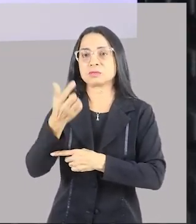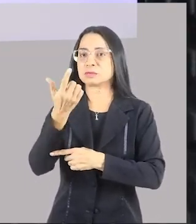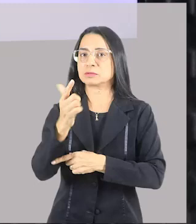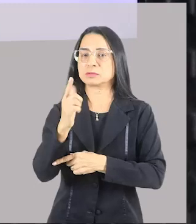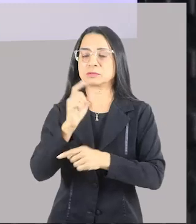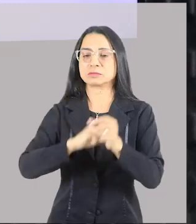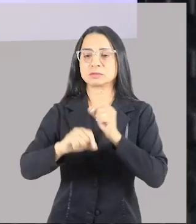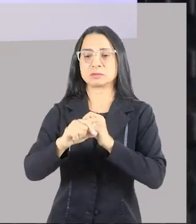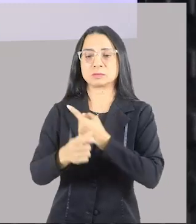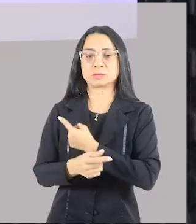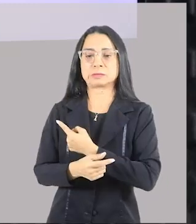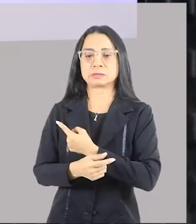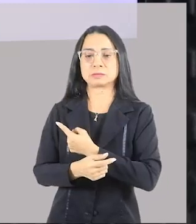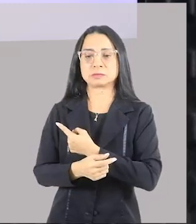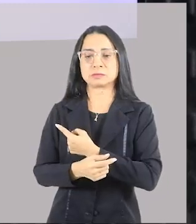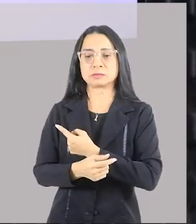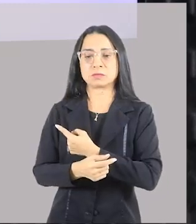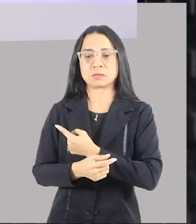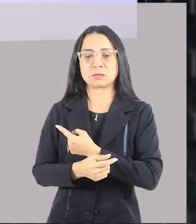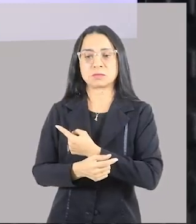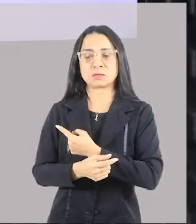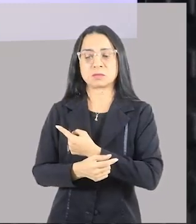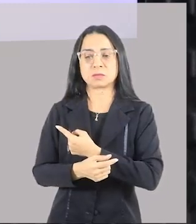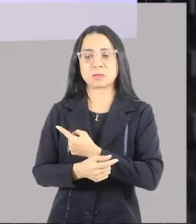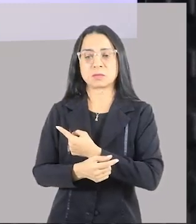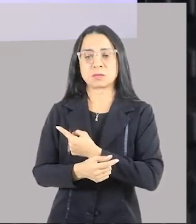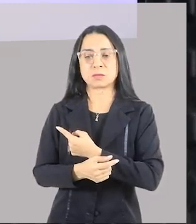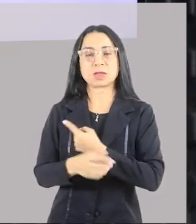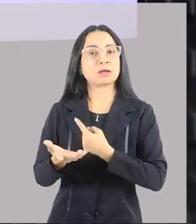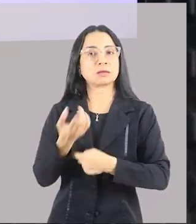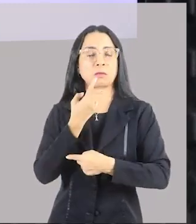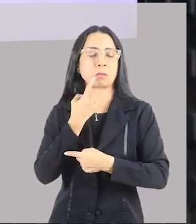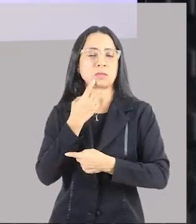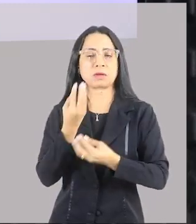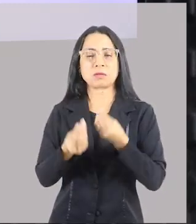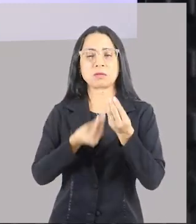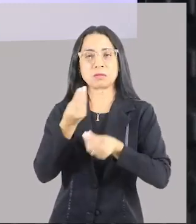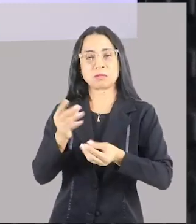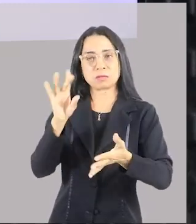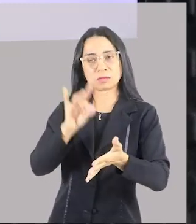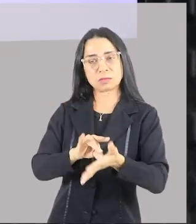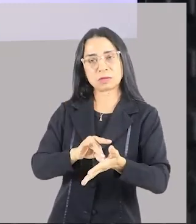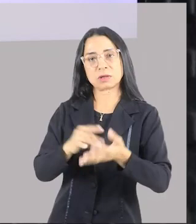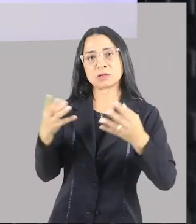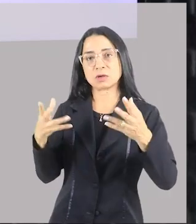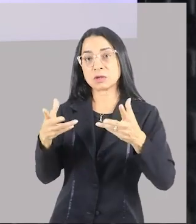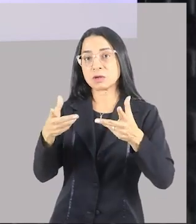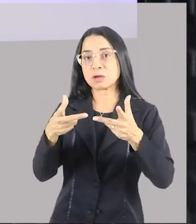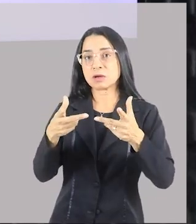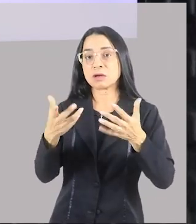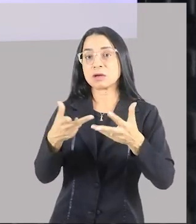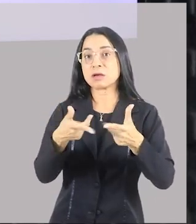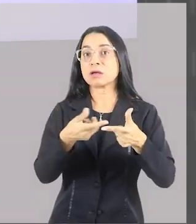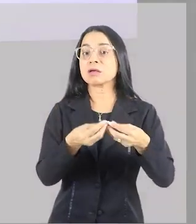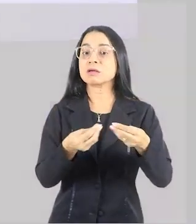em que não se cogita, nesse caso, a sua validade, a sua eficácia, como nós veremos há pouco.